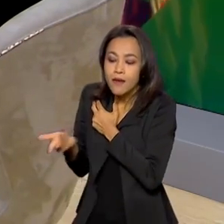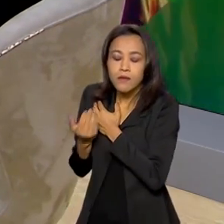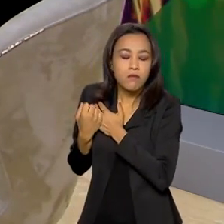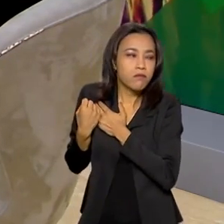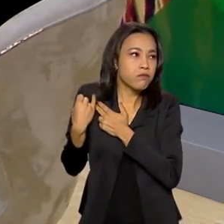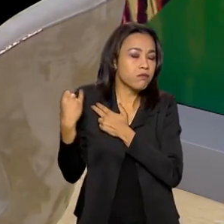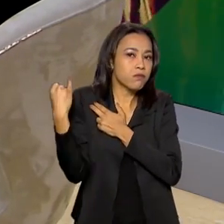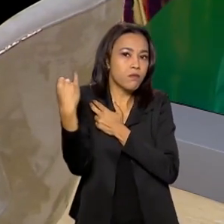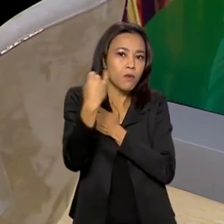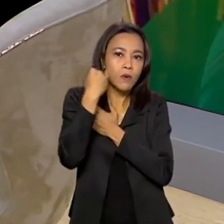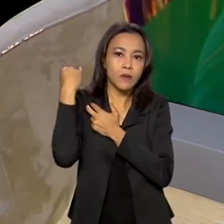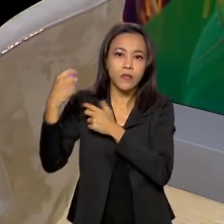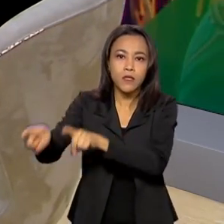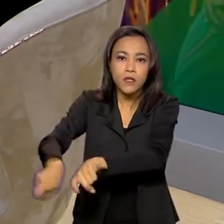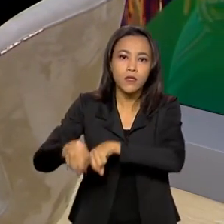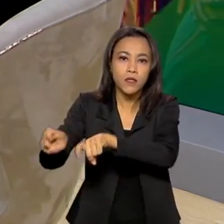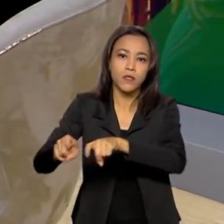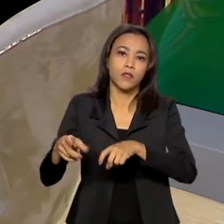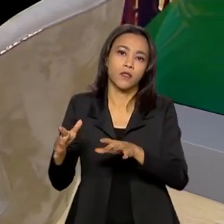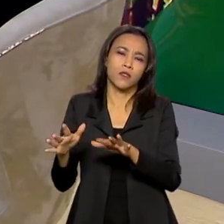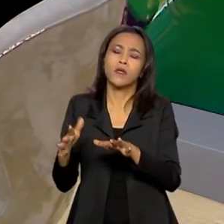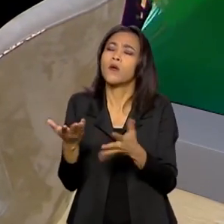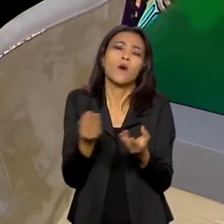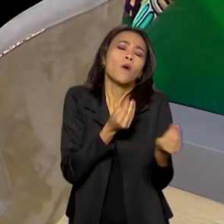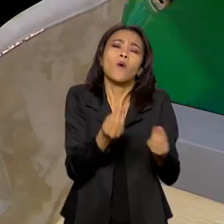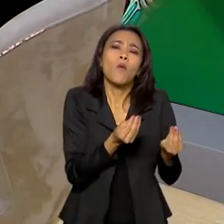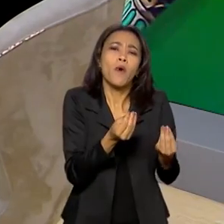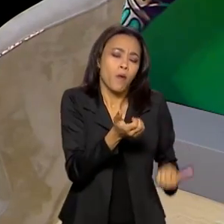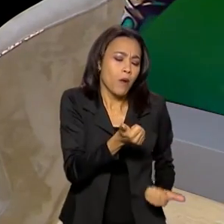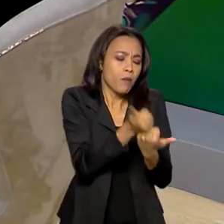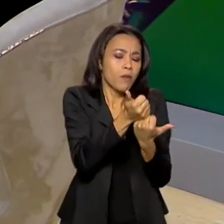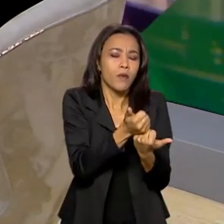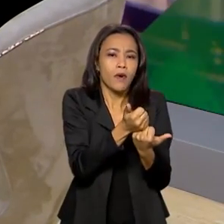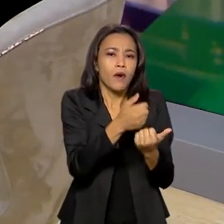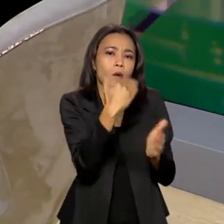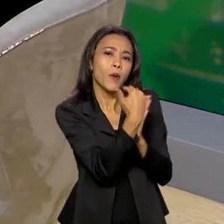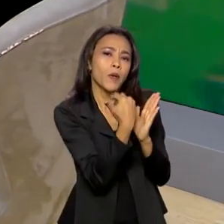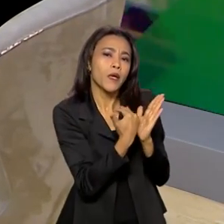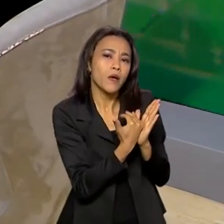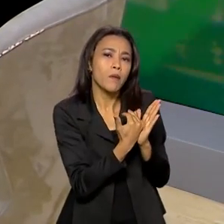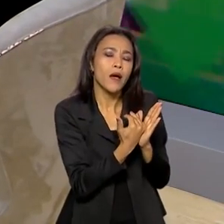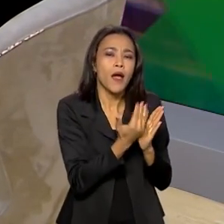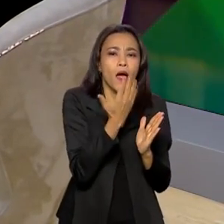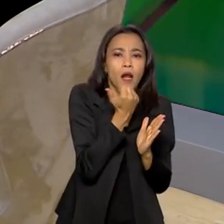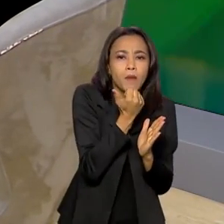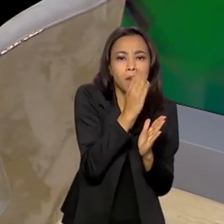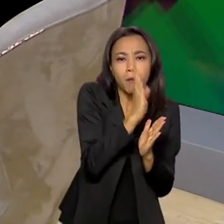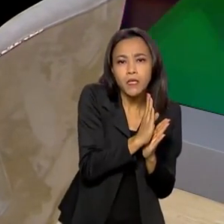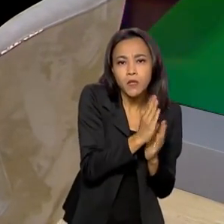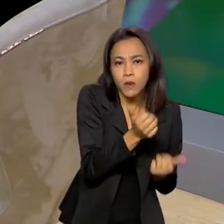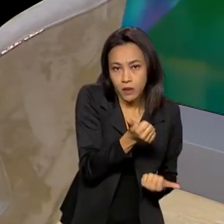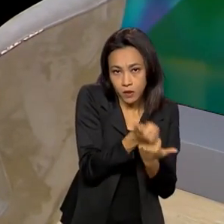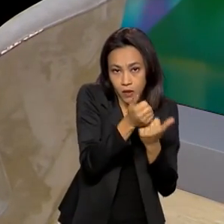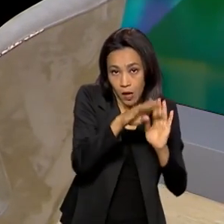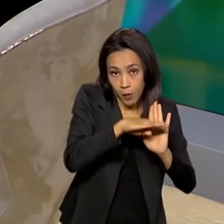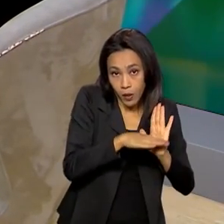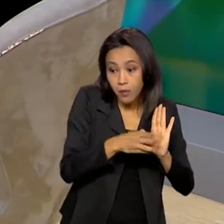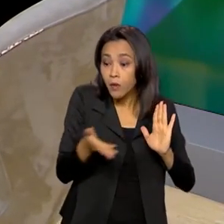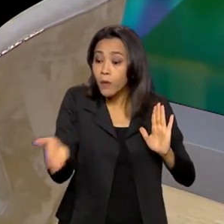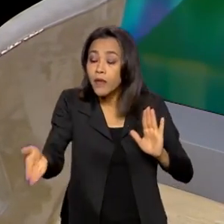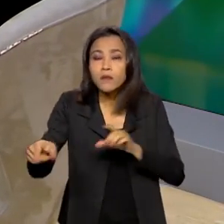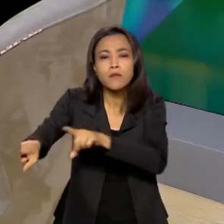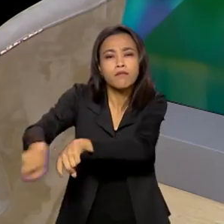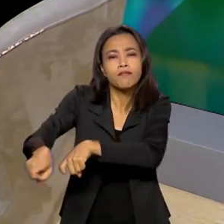fundamental queria saber qual que é a ligação do alimenta Brasil com o auxílio Brasil eles são programas que estabelecem uma ligação são separados queria que o